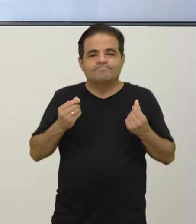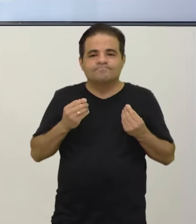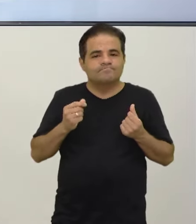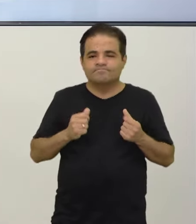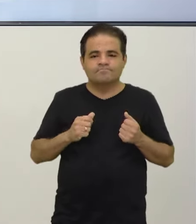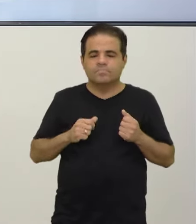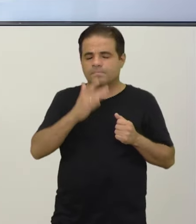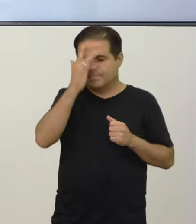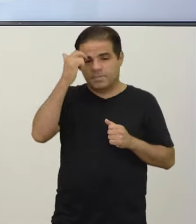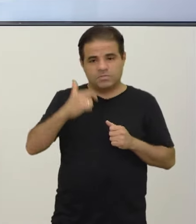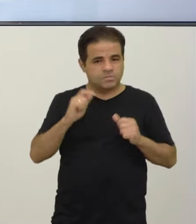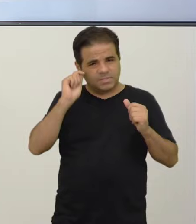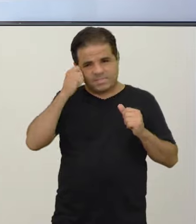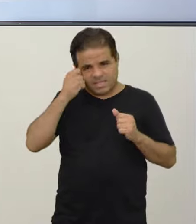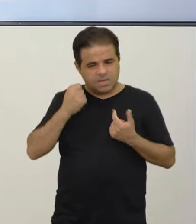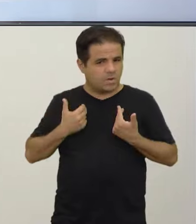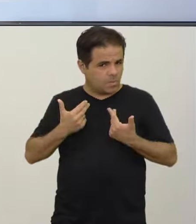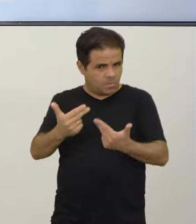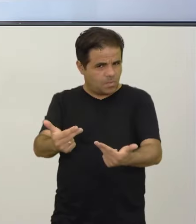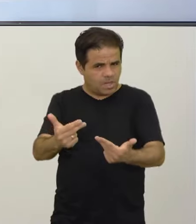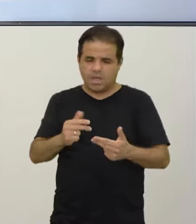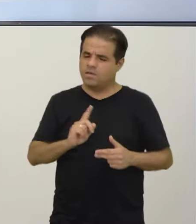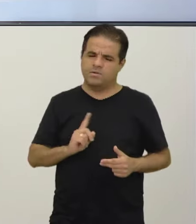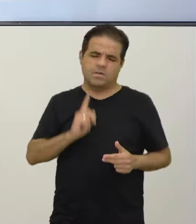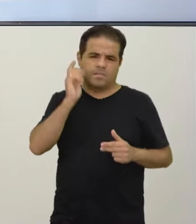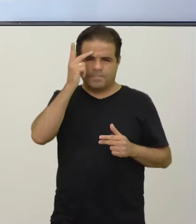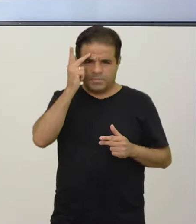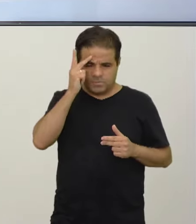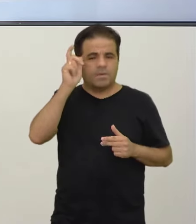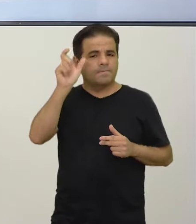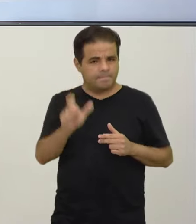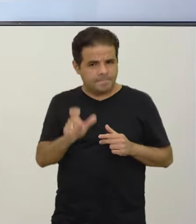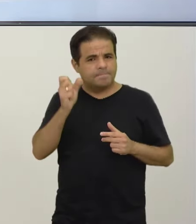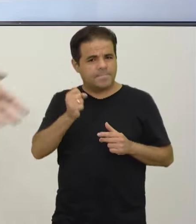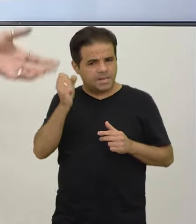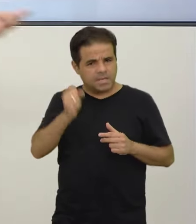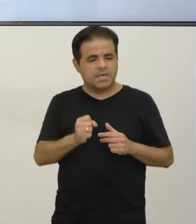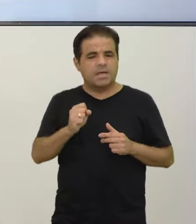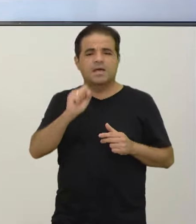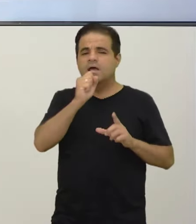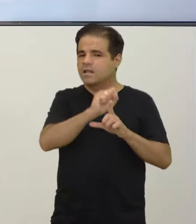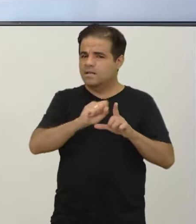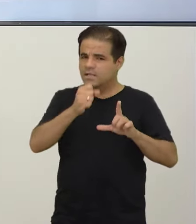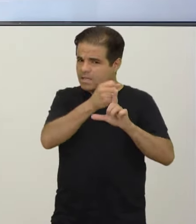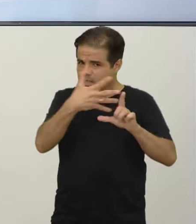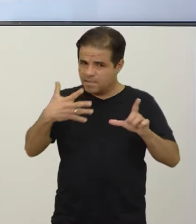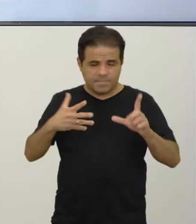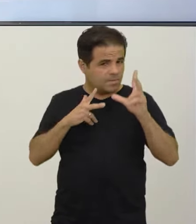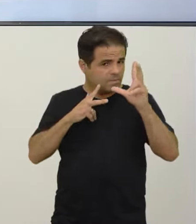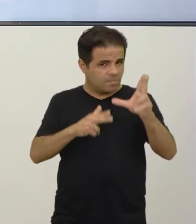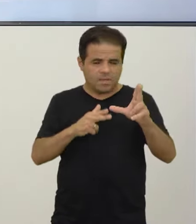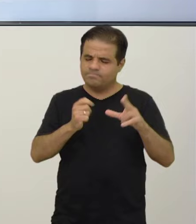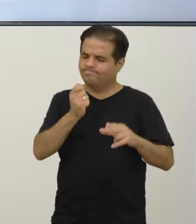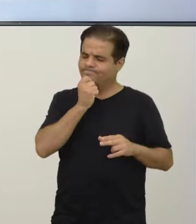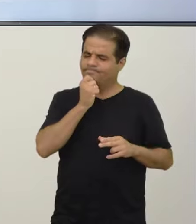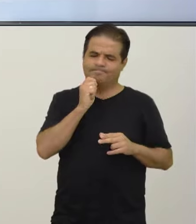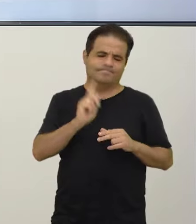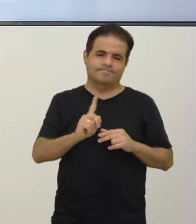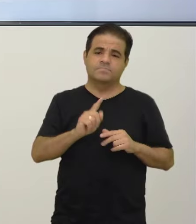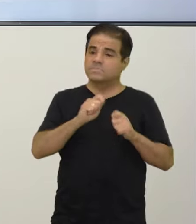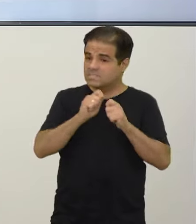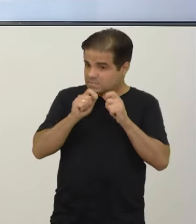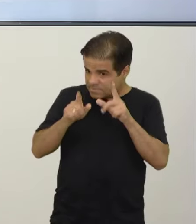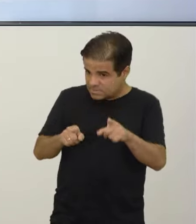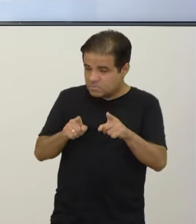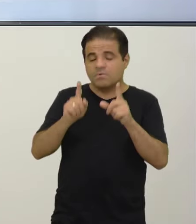os negros não são todos iguais, as pessoas brancas não são todas iguais, as pessoas do movimento LGBT também não são todas iguais. Quando você faz isso,